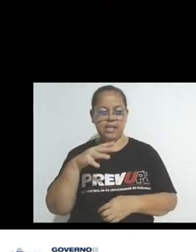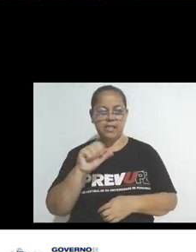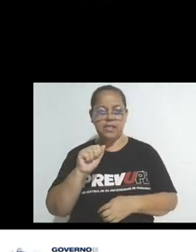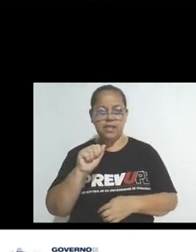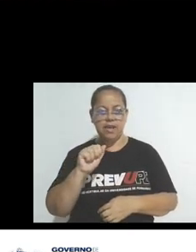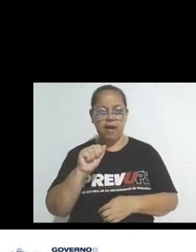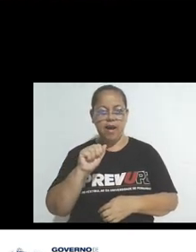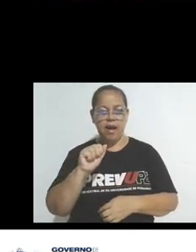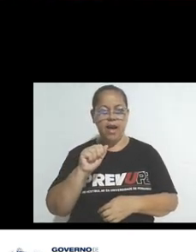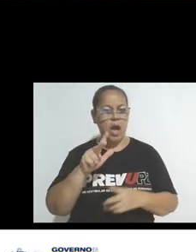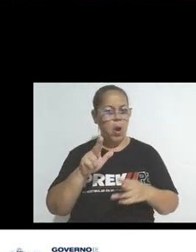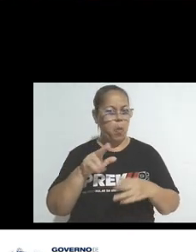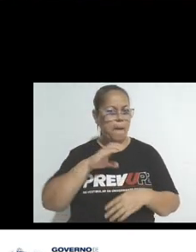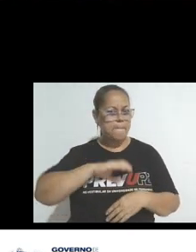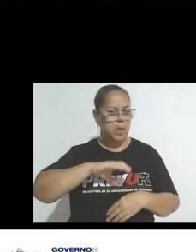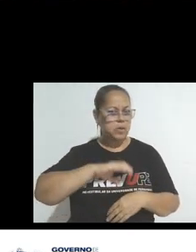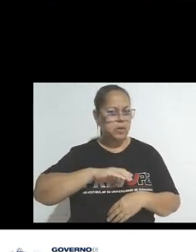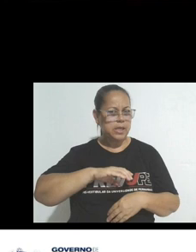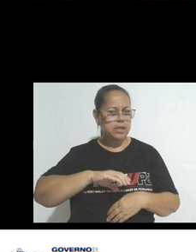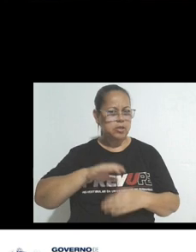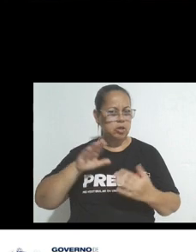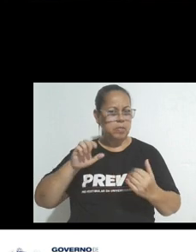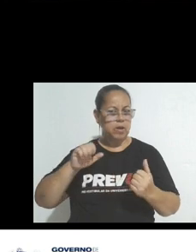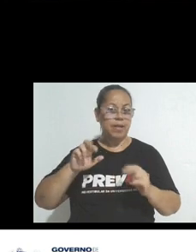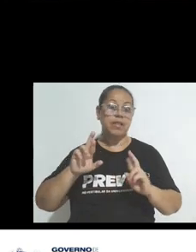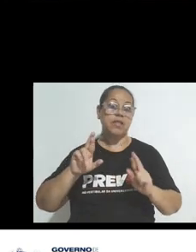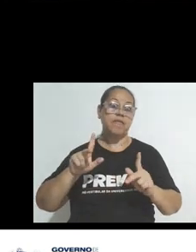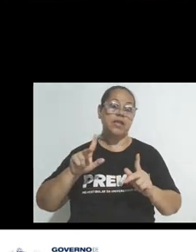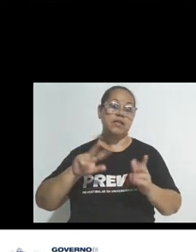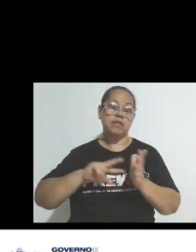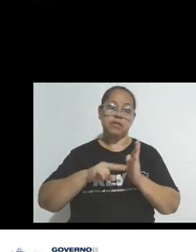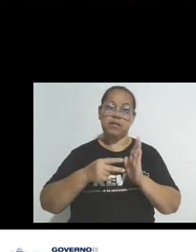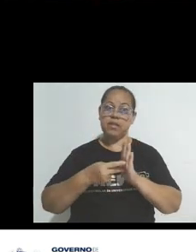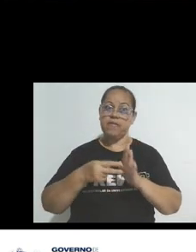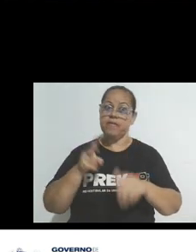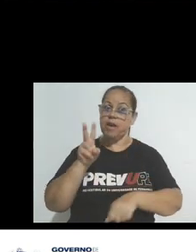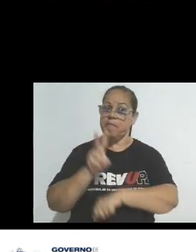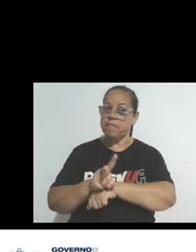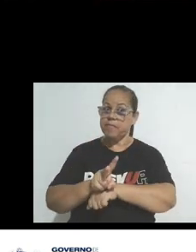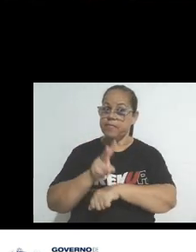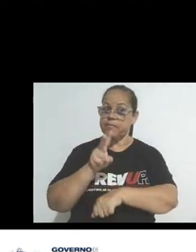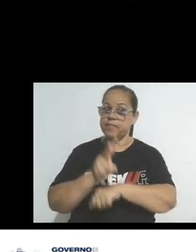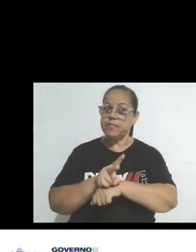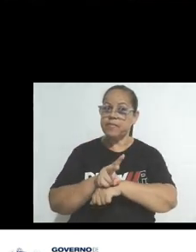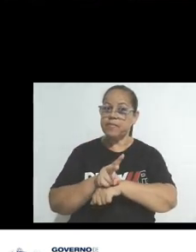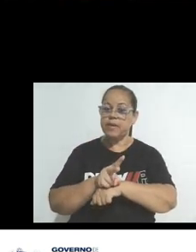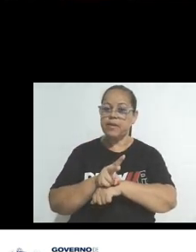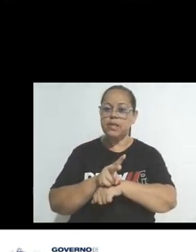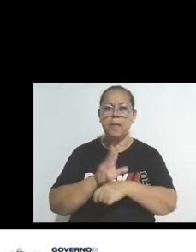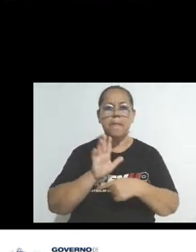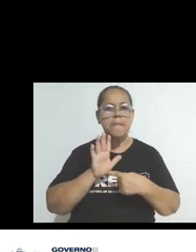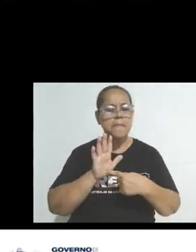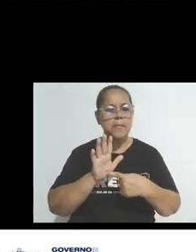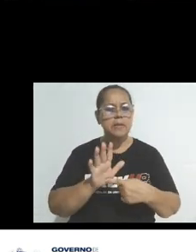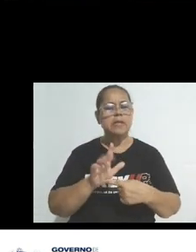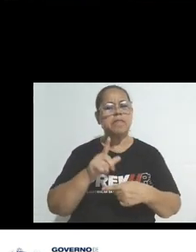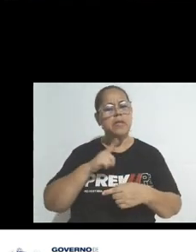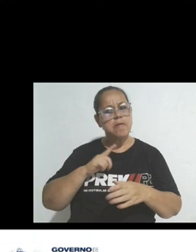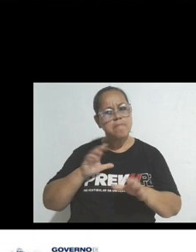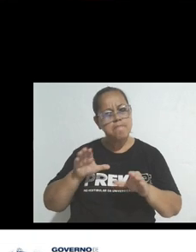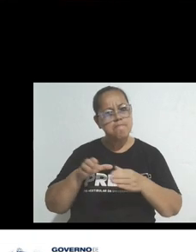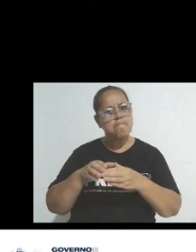português criança em espanhol é criação tá então evidenciar a importância de uma rede de